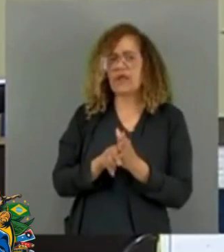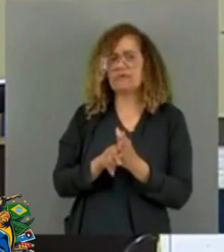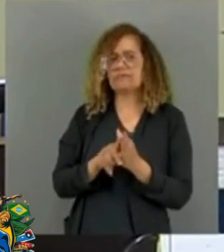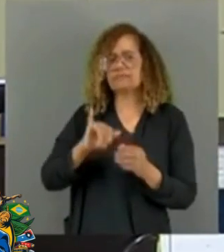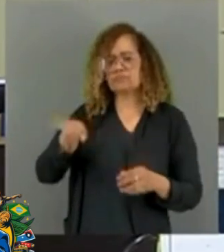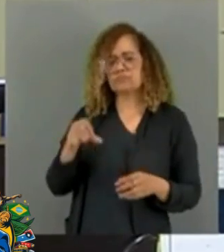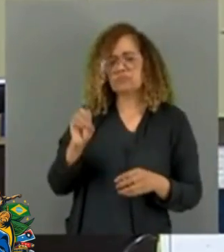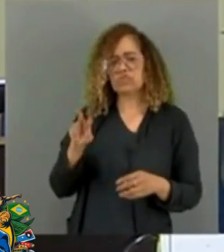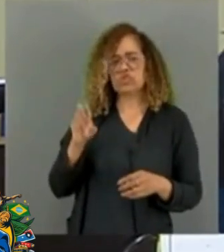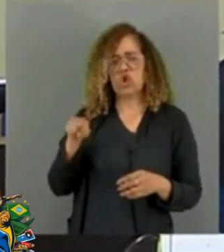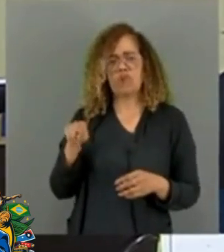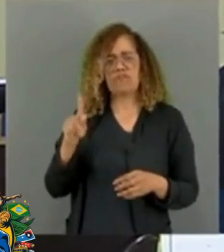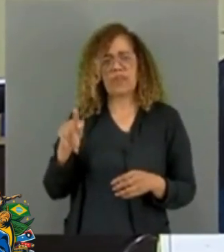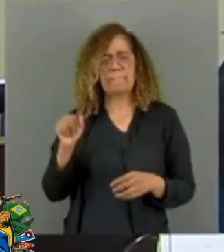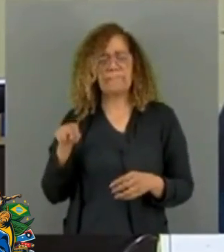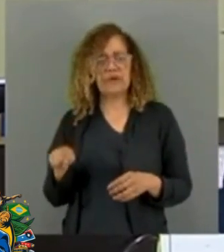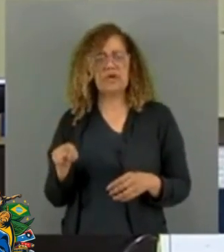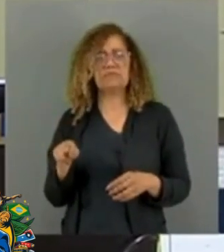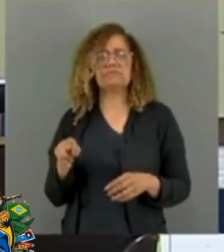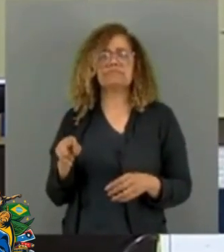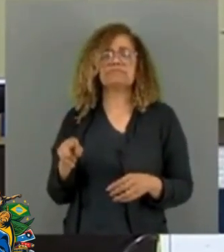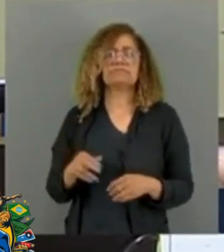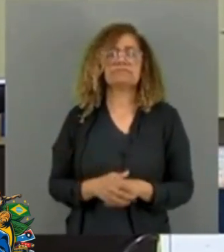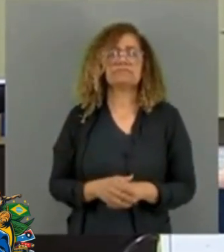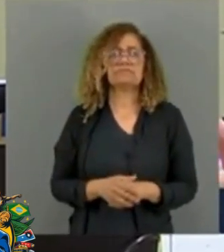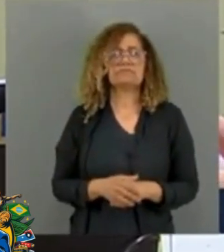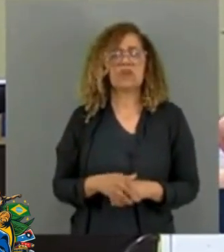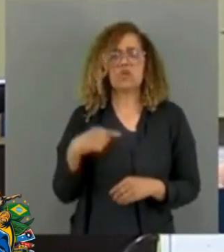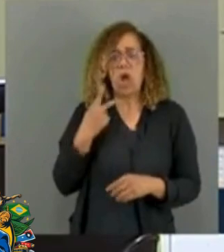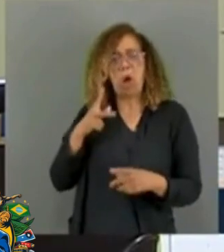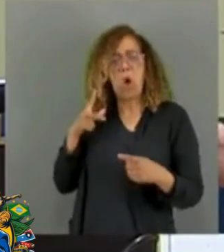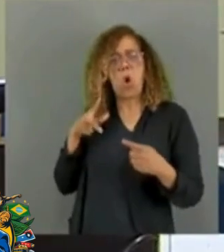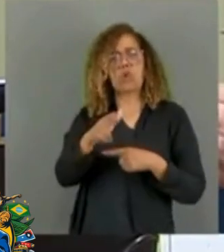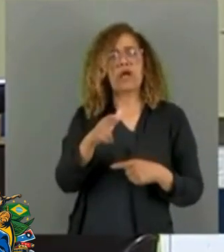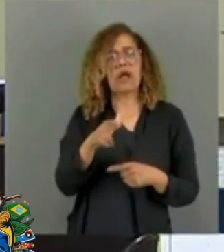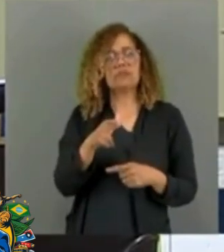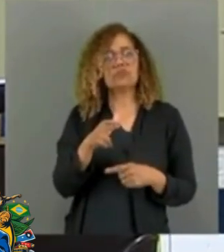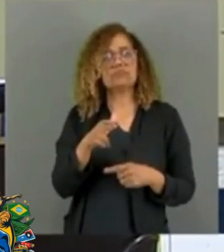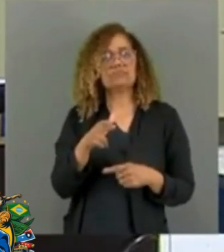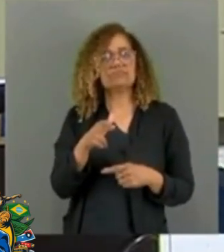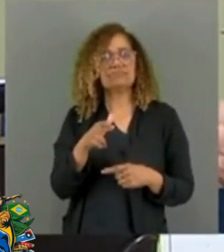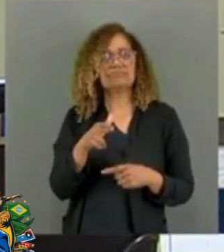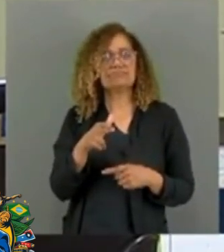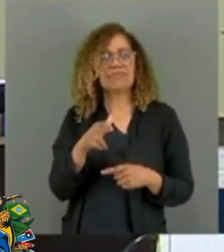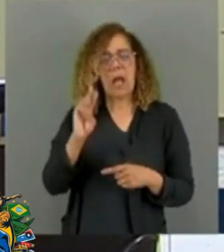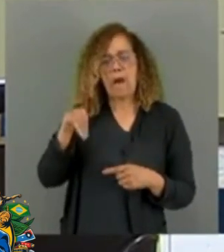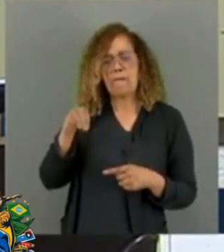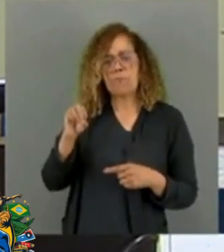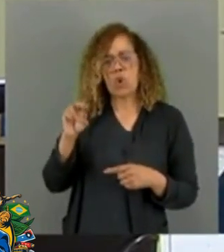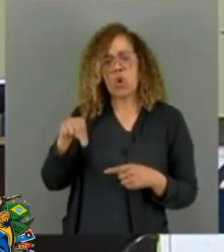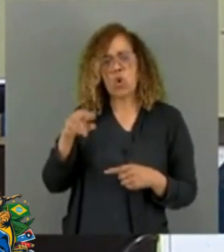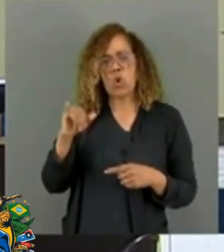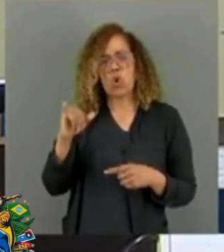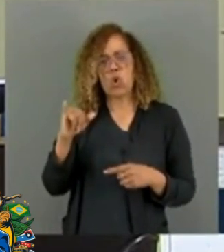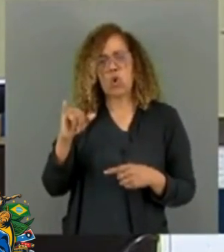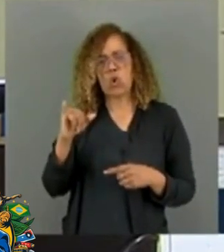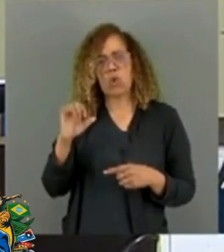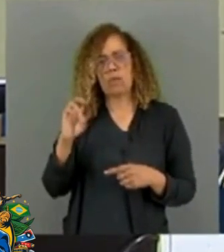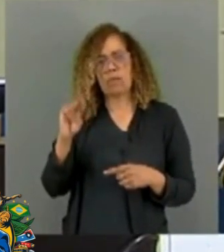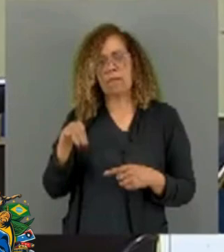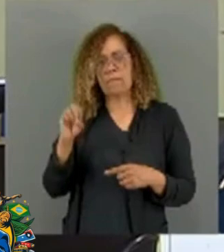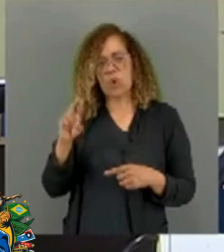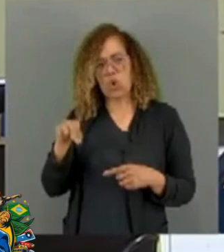estarmos no guarda-chuva da Jovem Pan, no que eles chamam de Panflix, nós fomos cortados também da monetização. Só para o senhor ter uma ideia, senador, naquele momento,